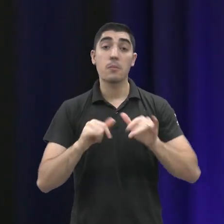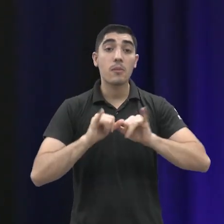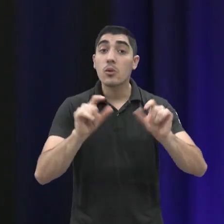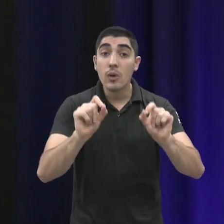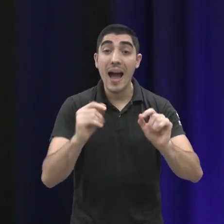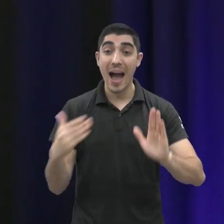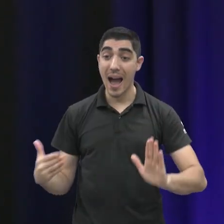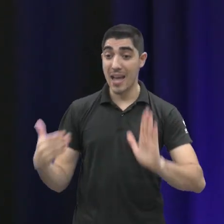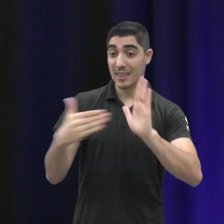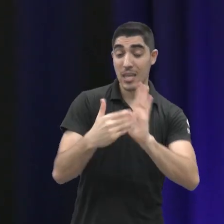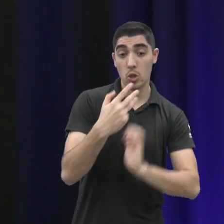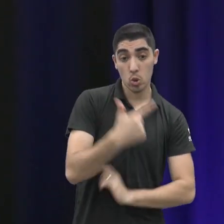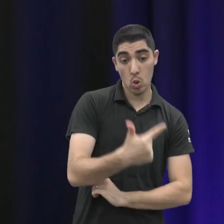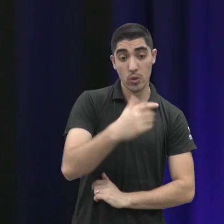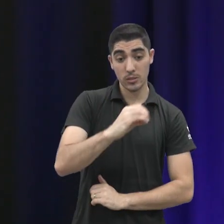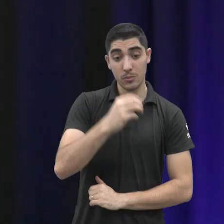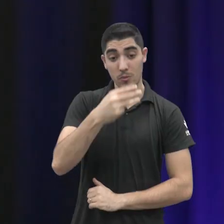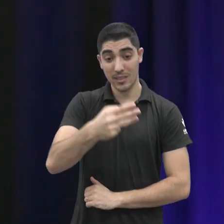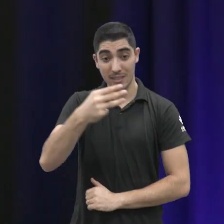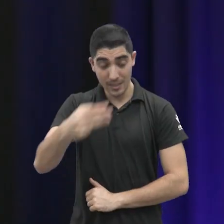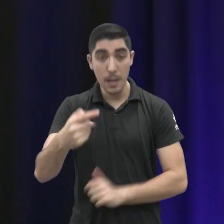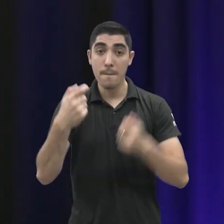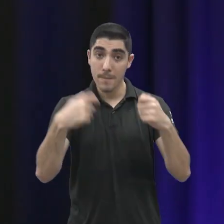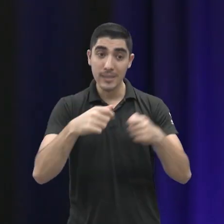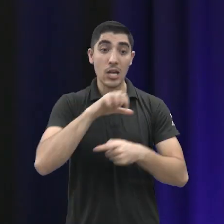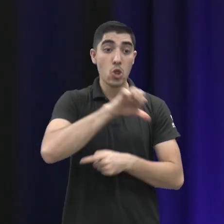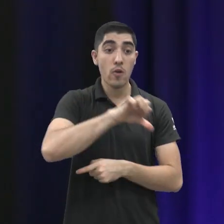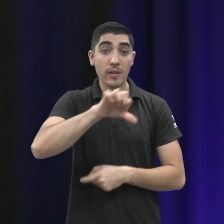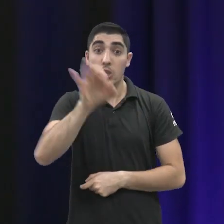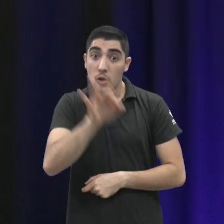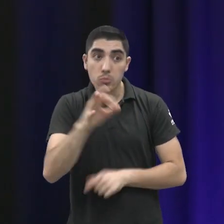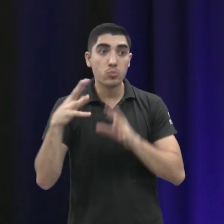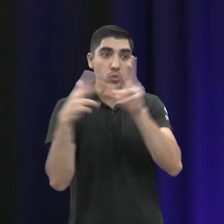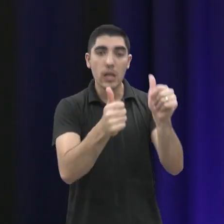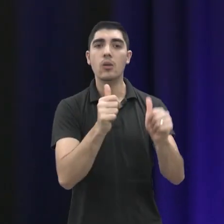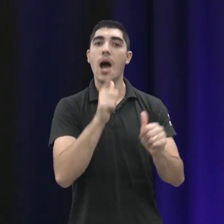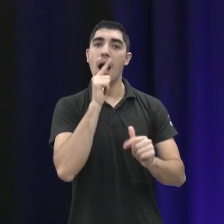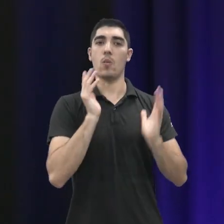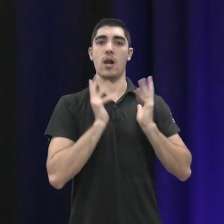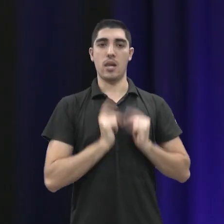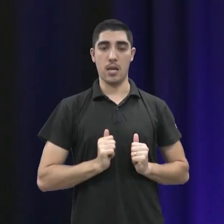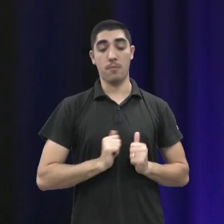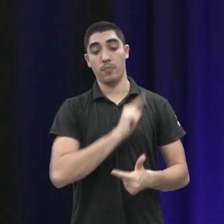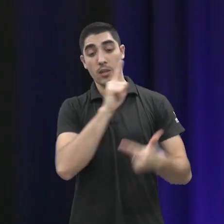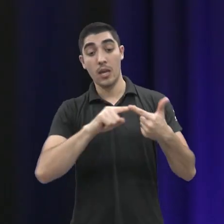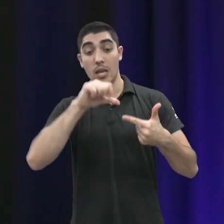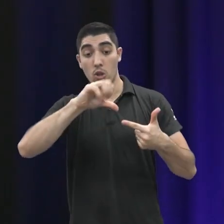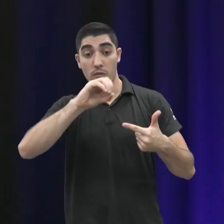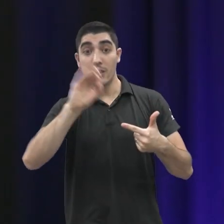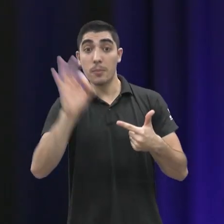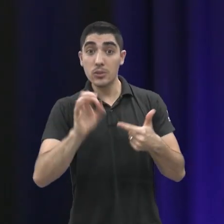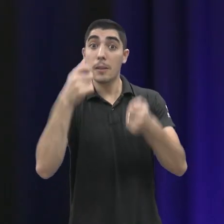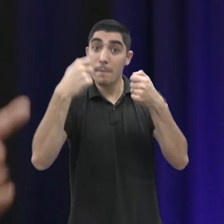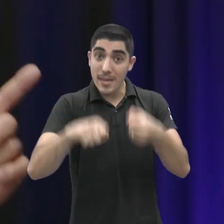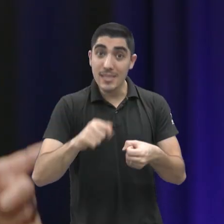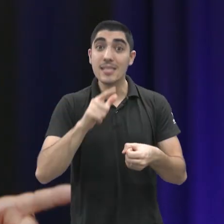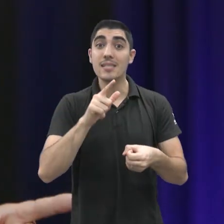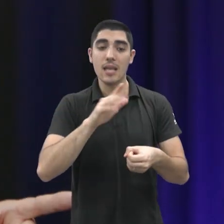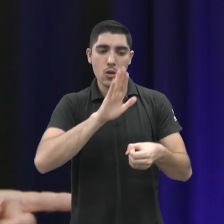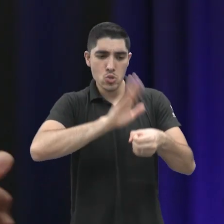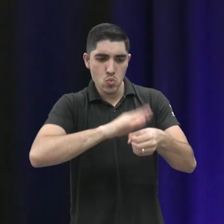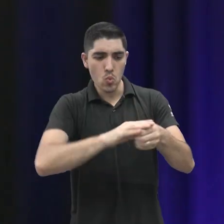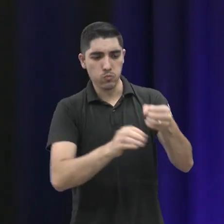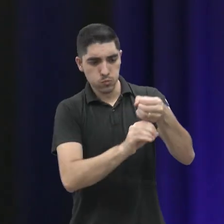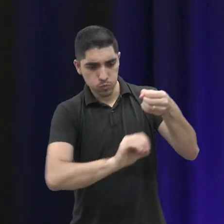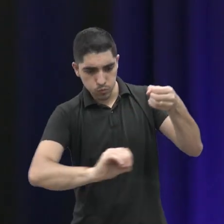atender 99% das casas vão ter que ter água potável e 90% vão ter que ter esgoto